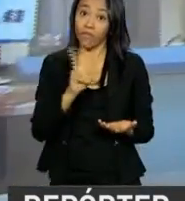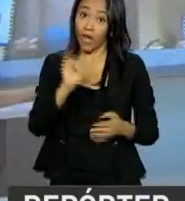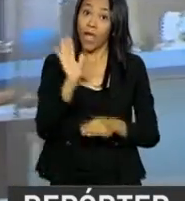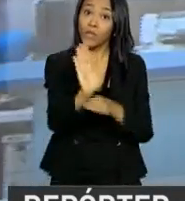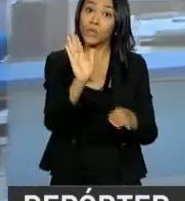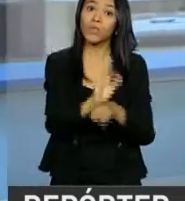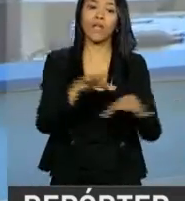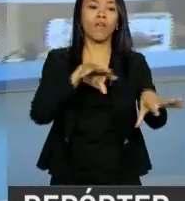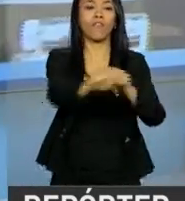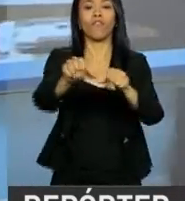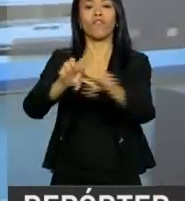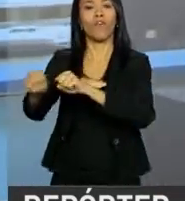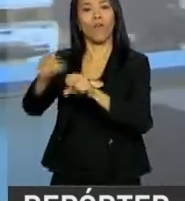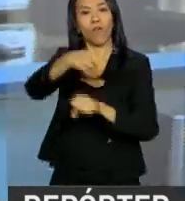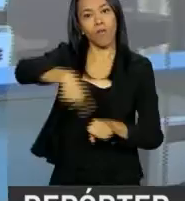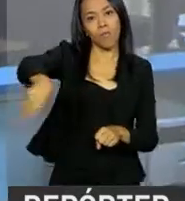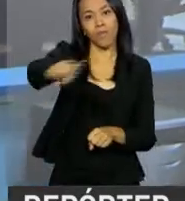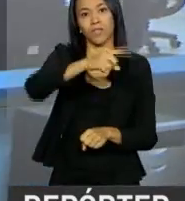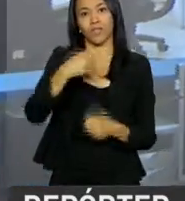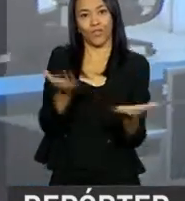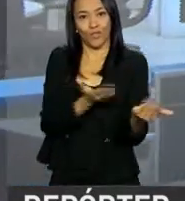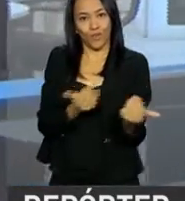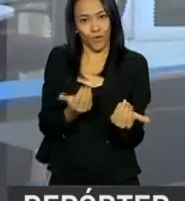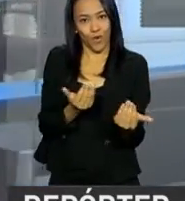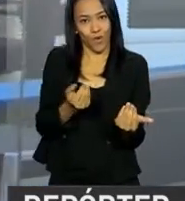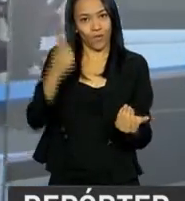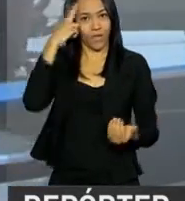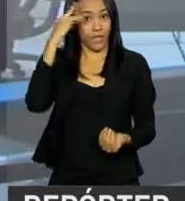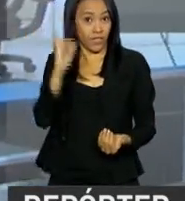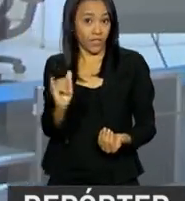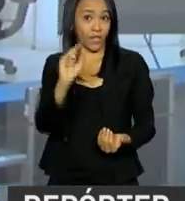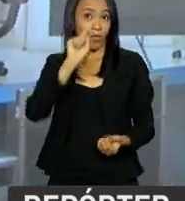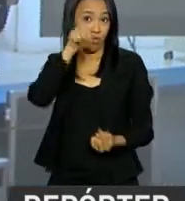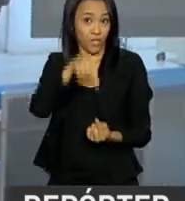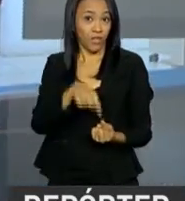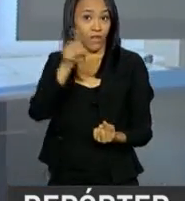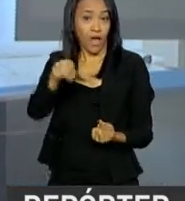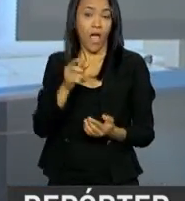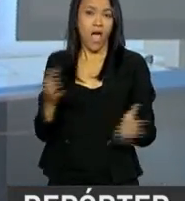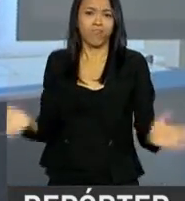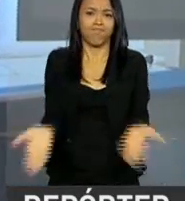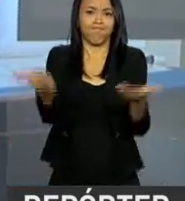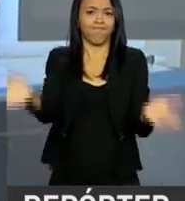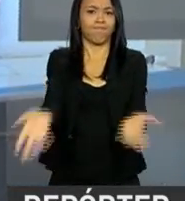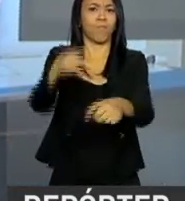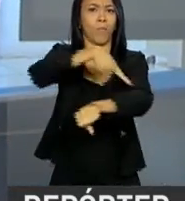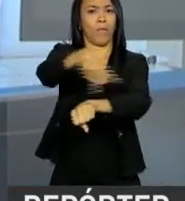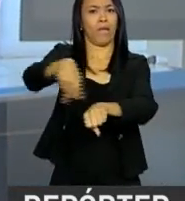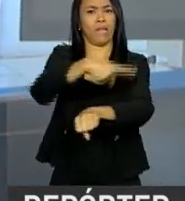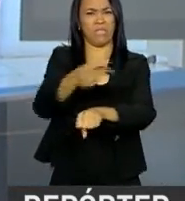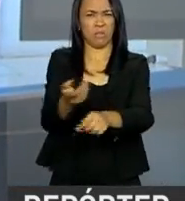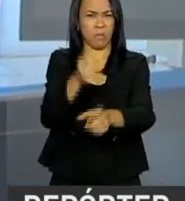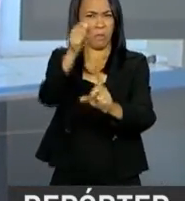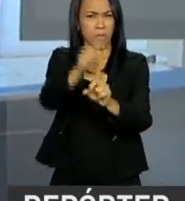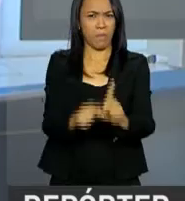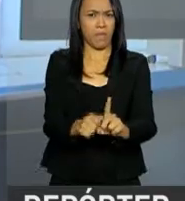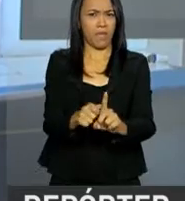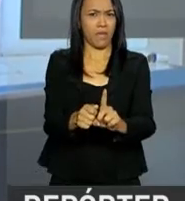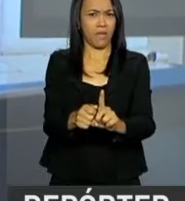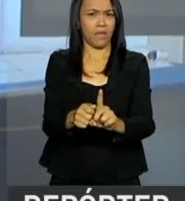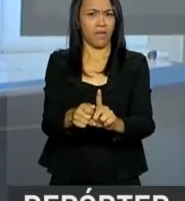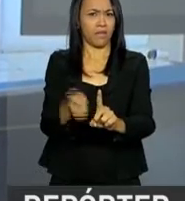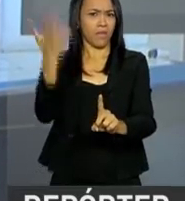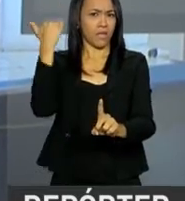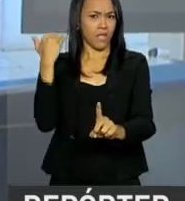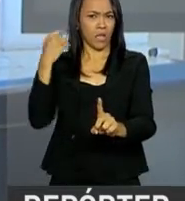de jovens haitianos a idéia é colaborar na recuperação daquele país no mês passado um furacão causou muita destruição